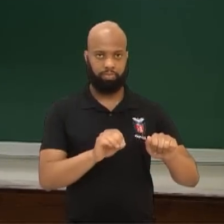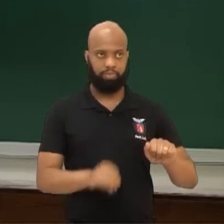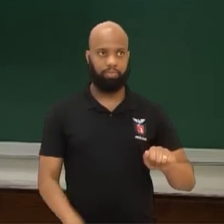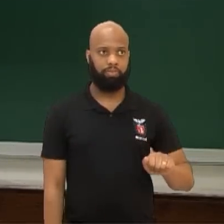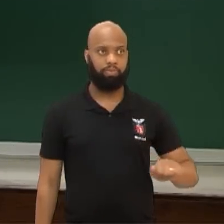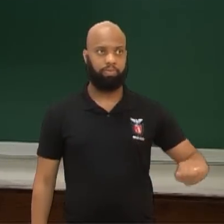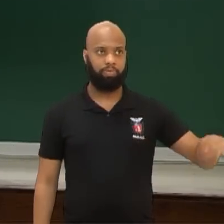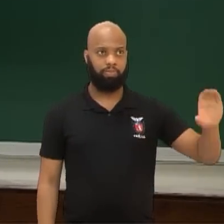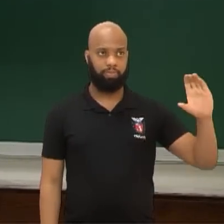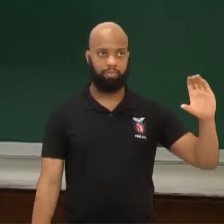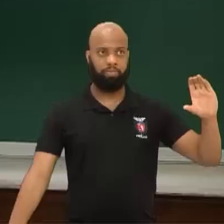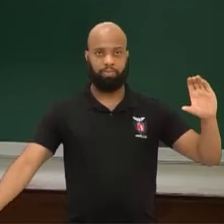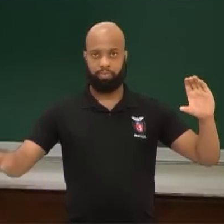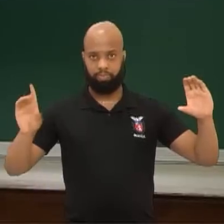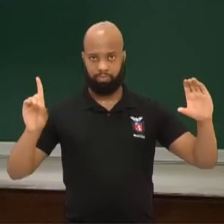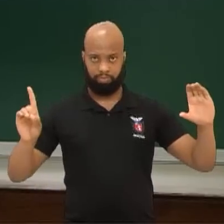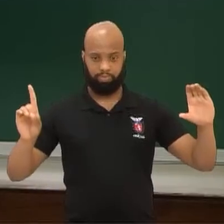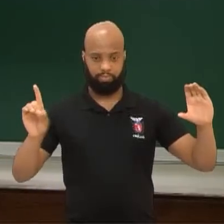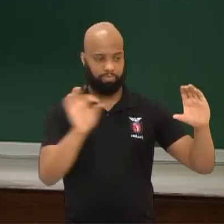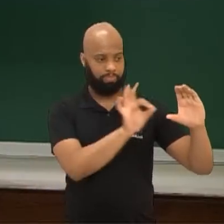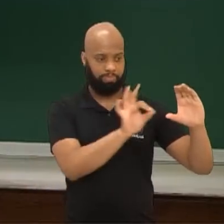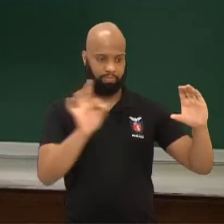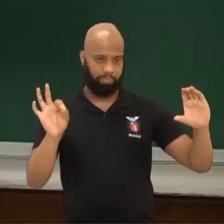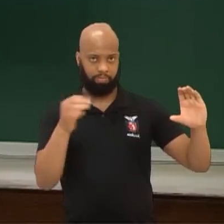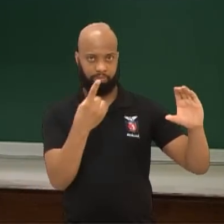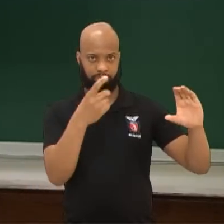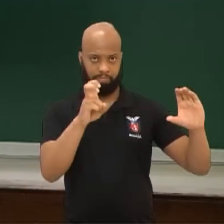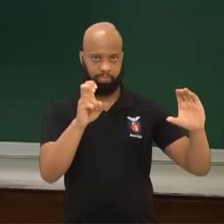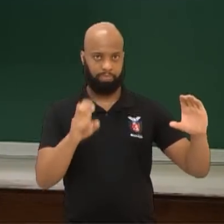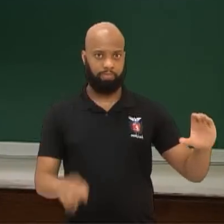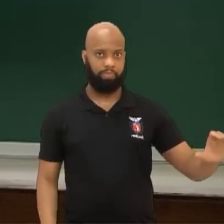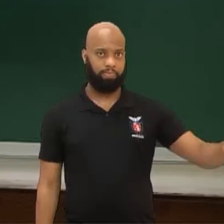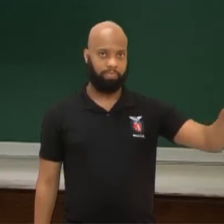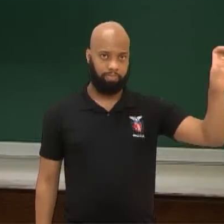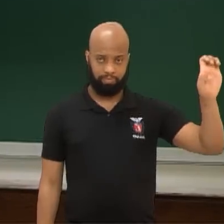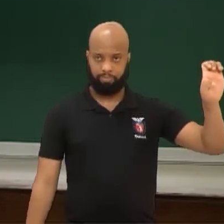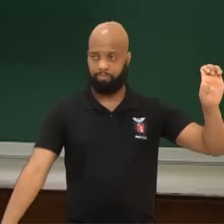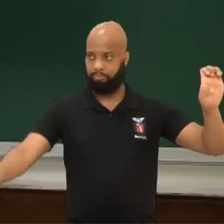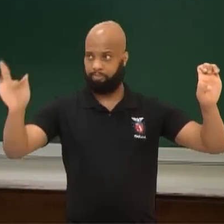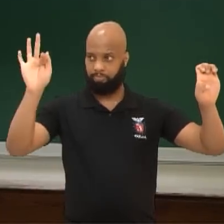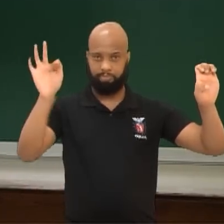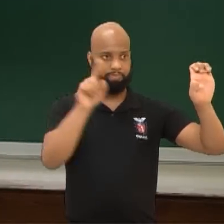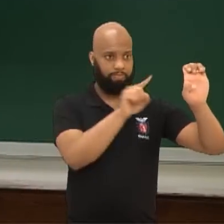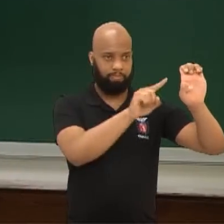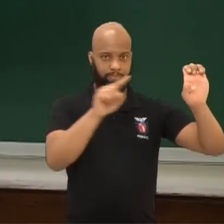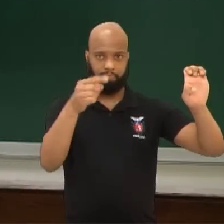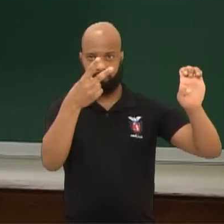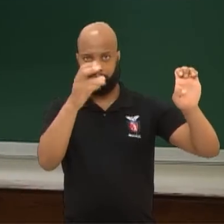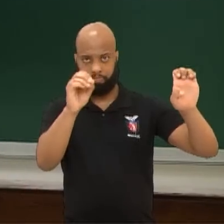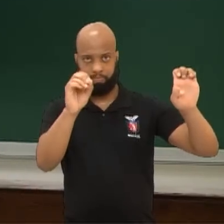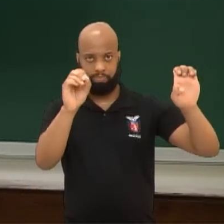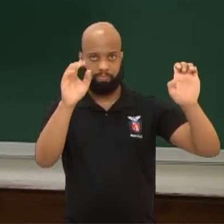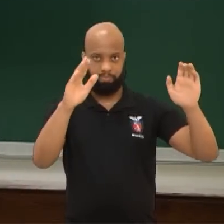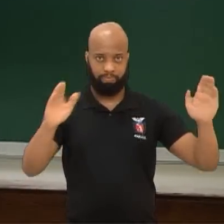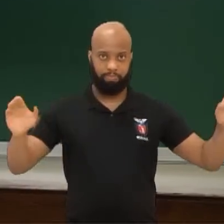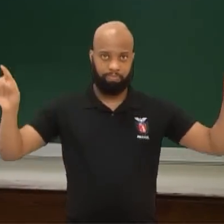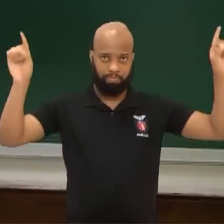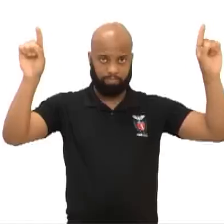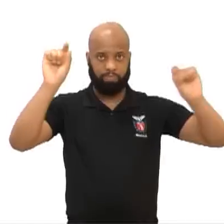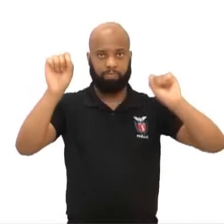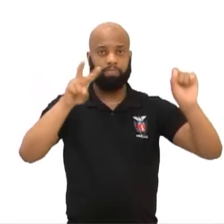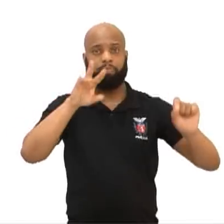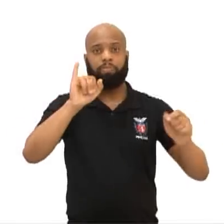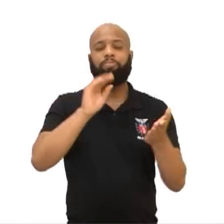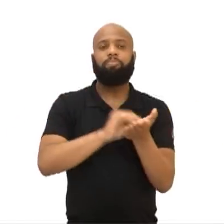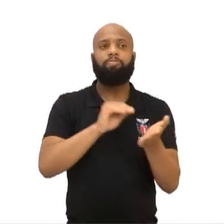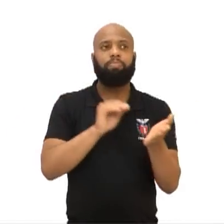10, de C a D, 15, de E a F, 20, e que a gente vai calcular,